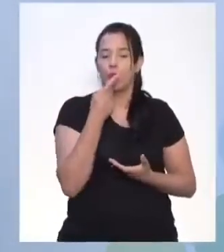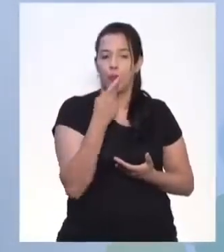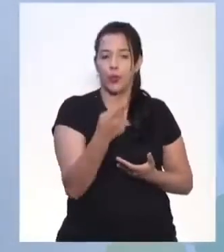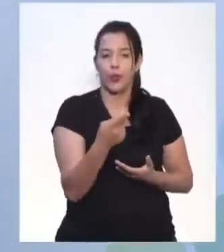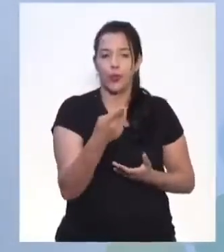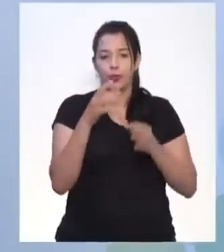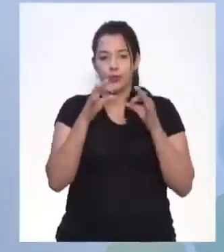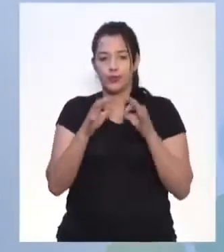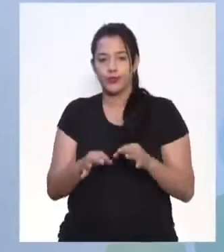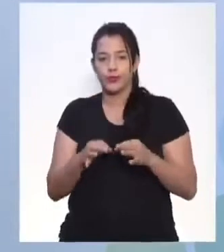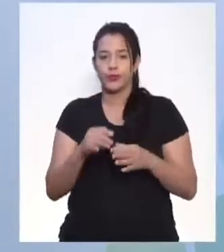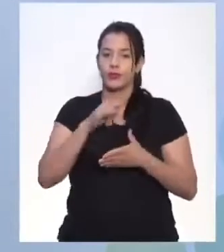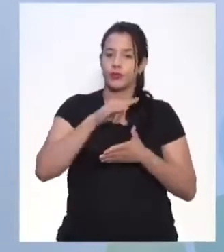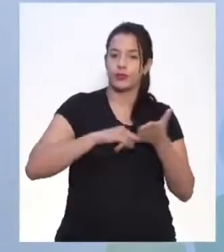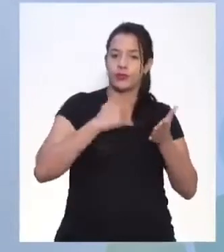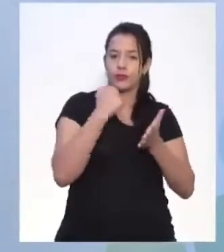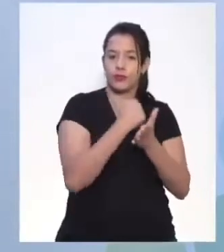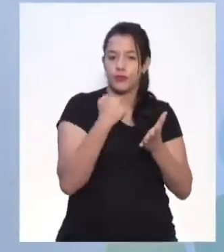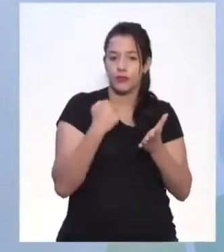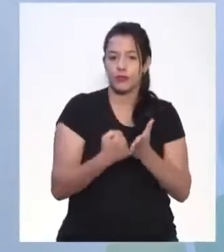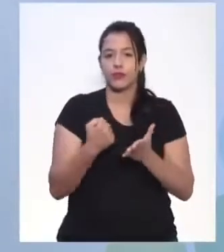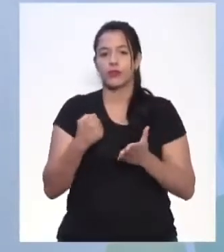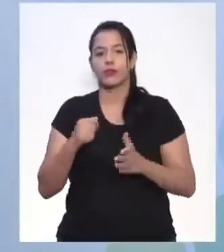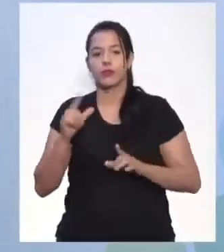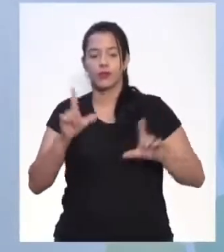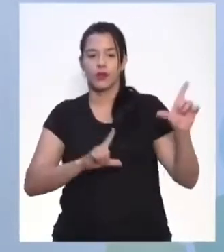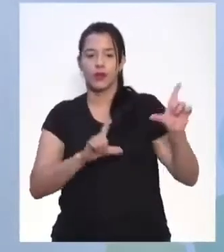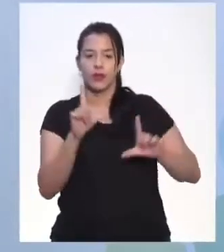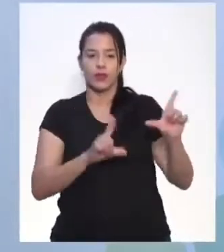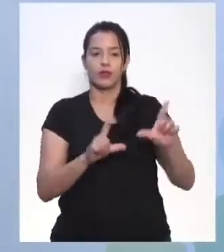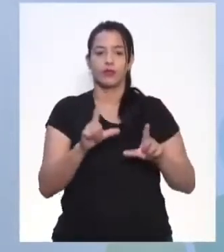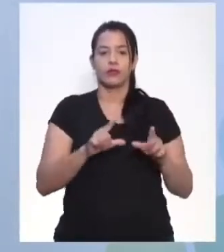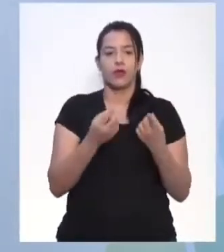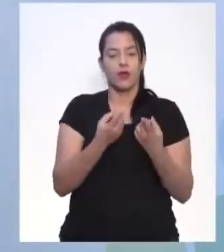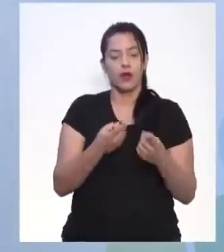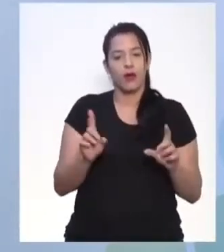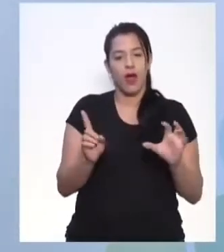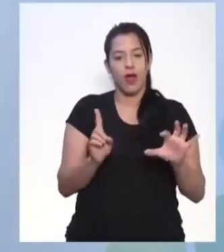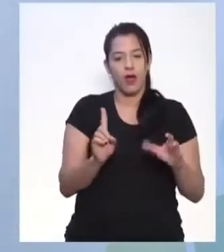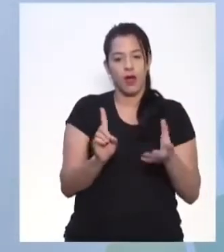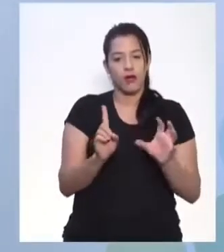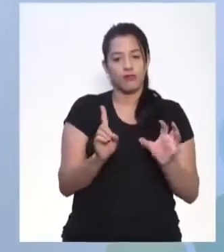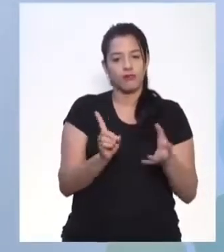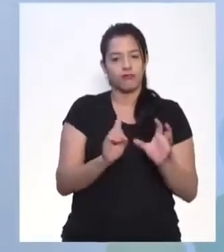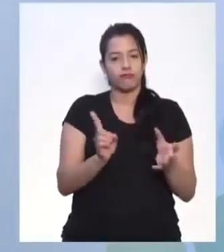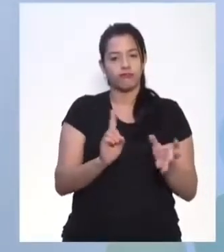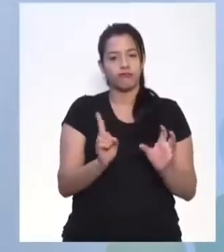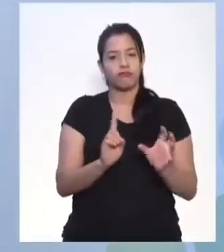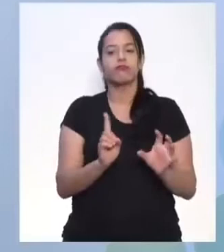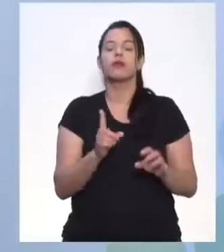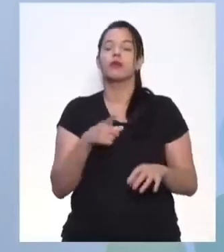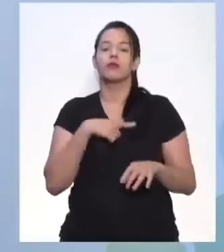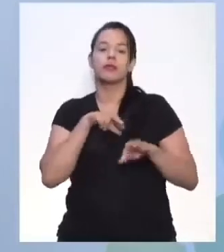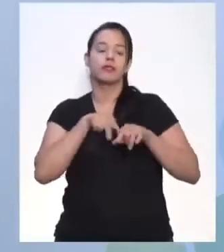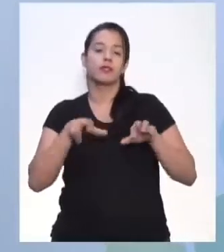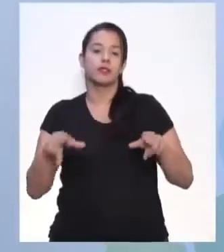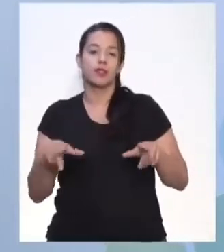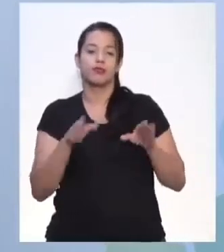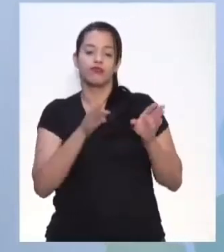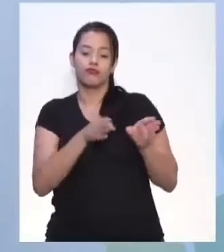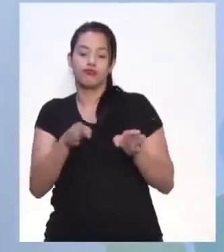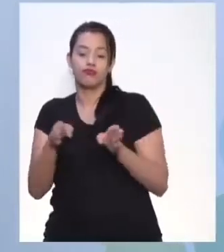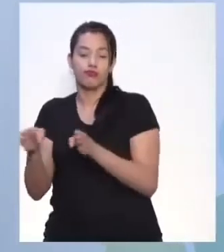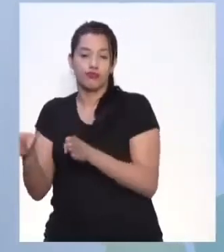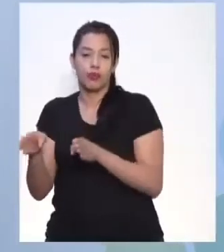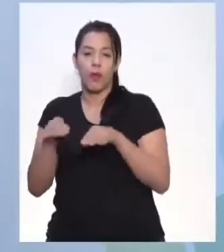utilizamos em documentos, né, na maioria de programas de TV, rádio. Então, temos aí um padrão. Mas